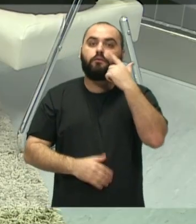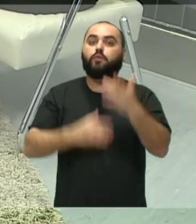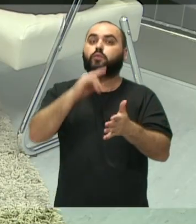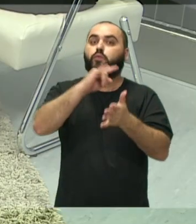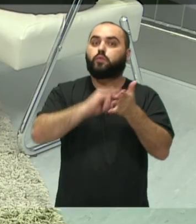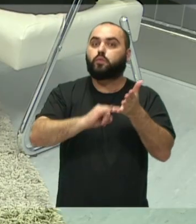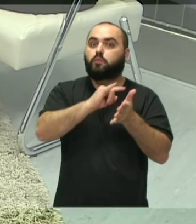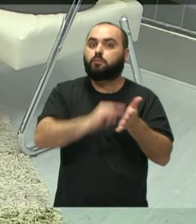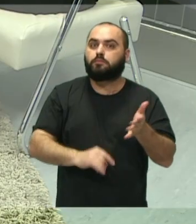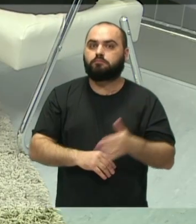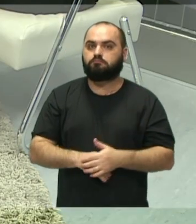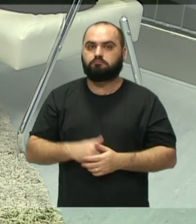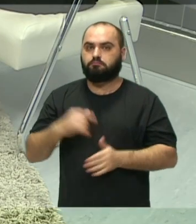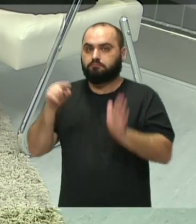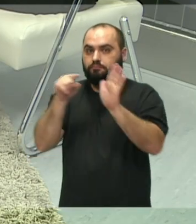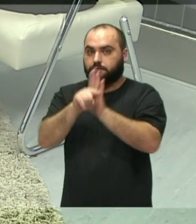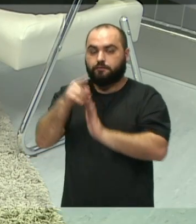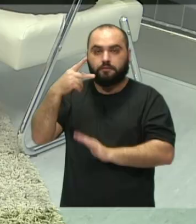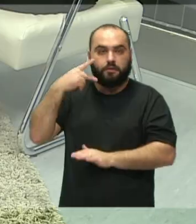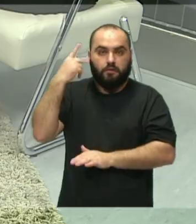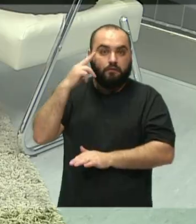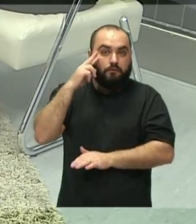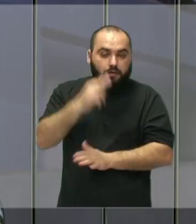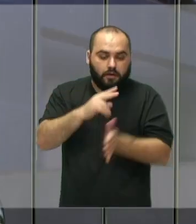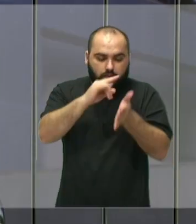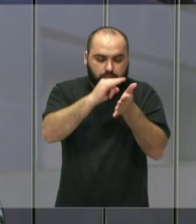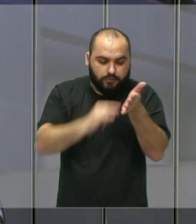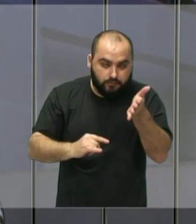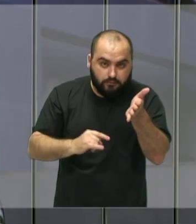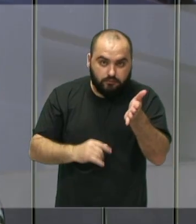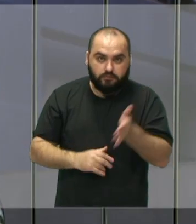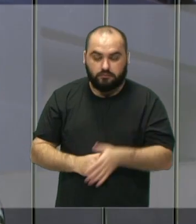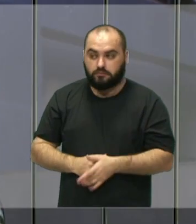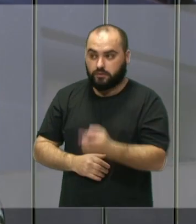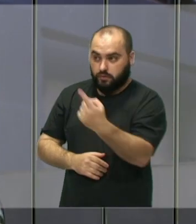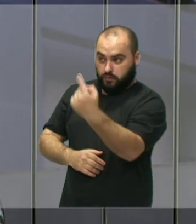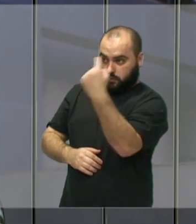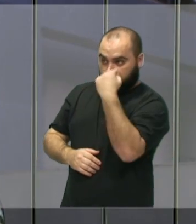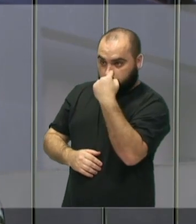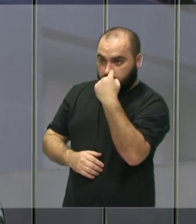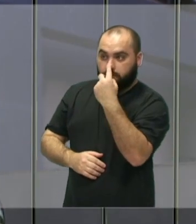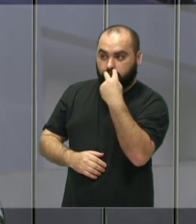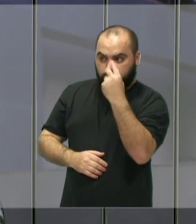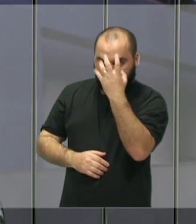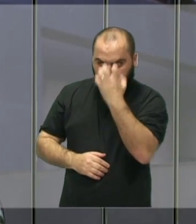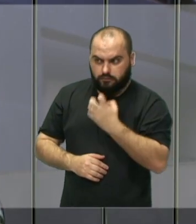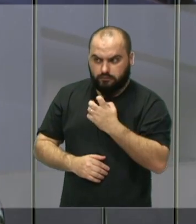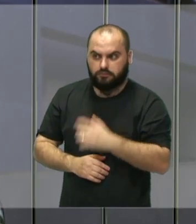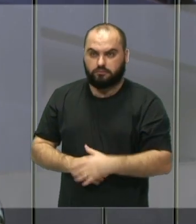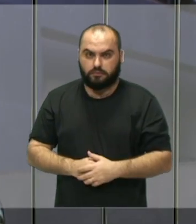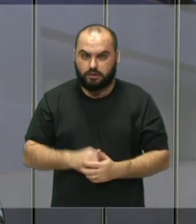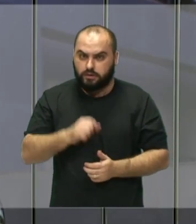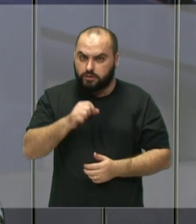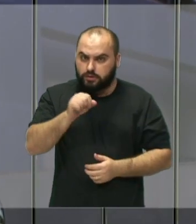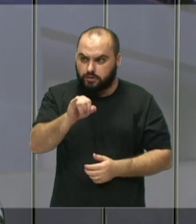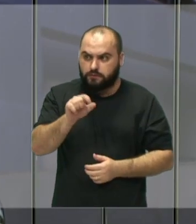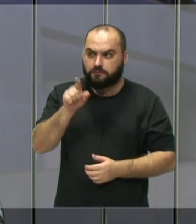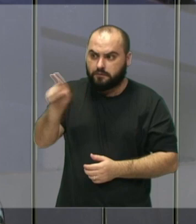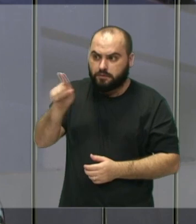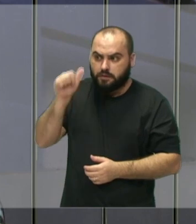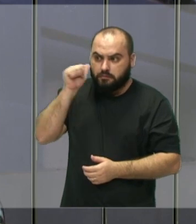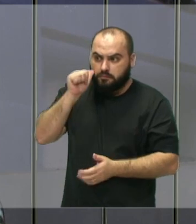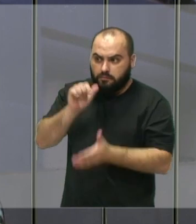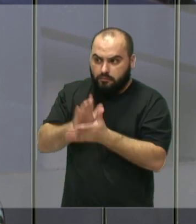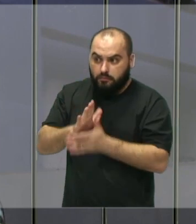E não perguntei como vereadora, eu falei, eu quero ver a licença. Ele olhou para mim, bem sério, e falou assim, ó, se tu fosse a minha esposa, eu te dava